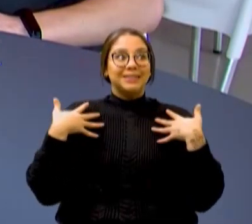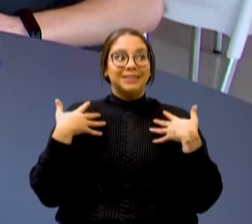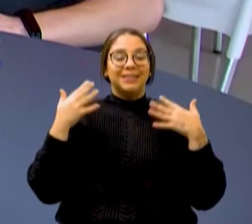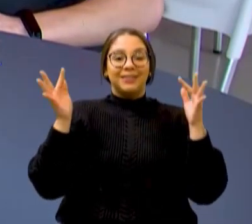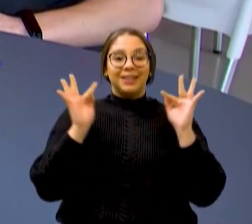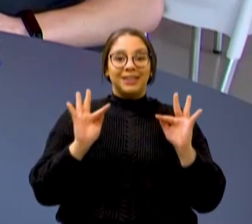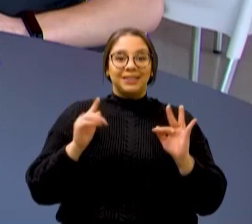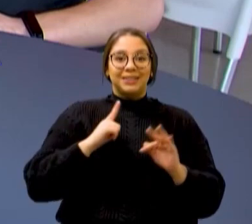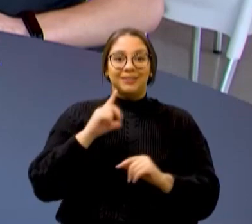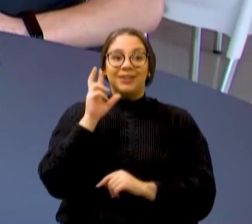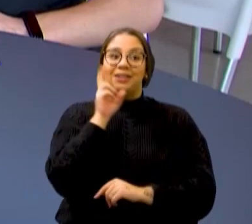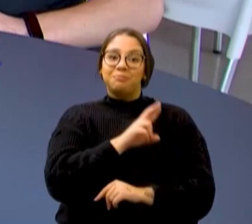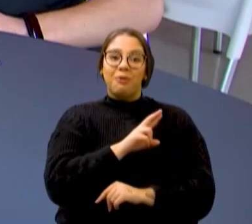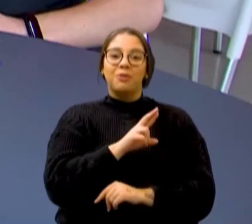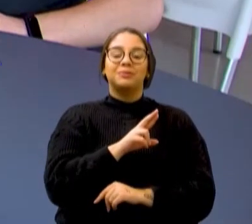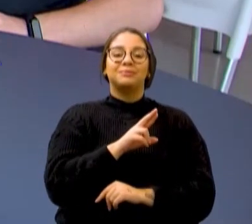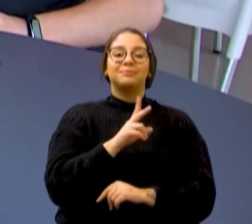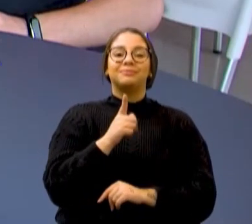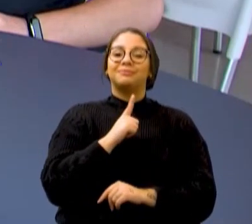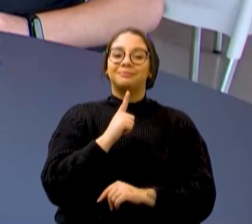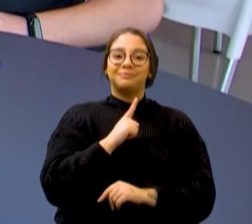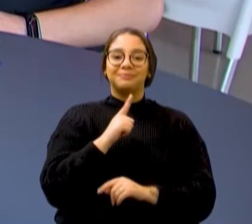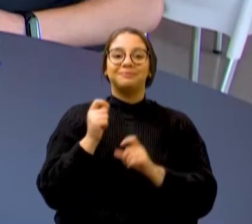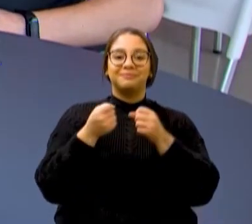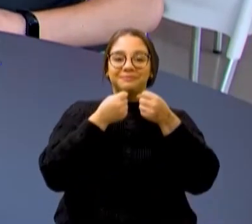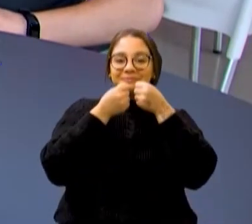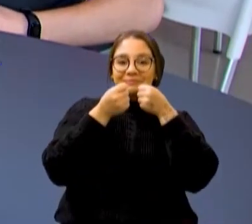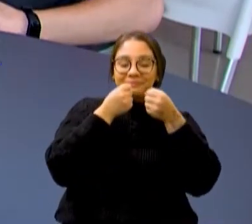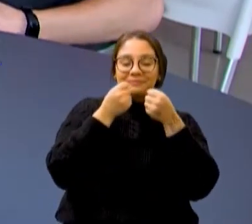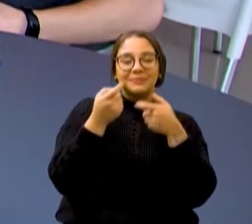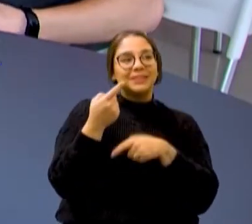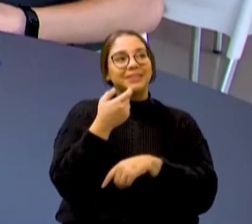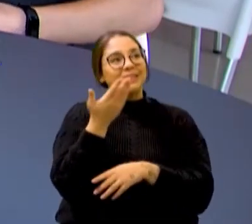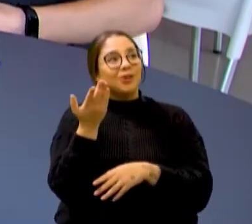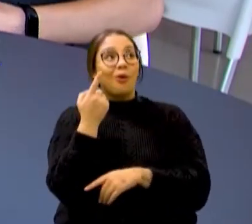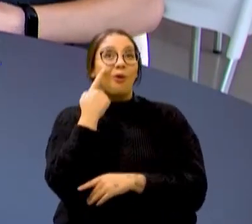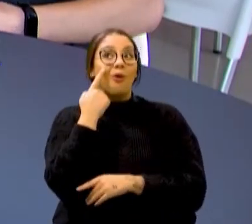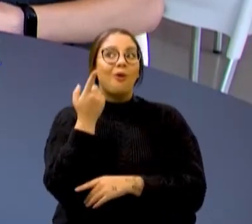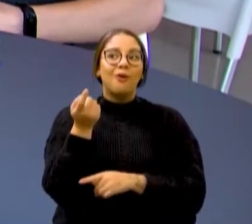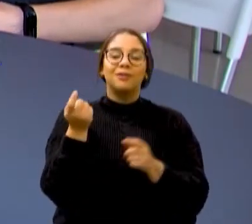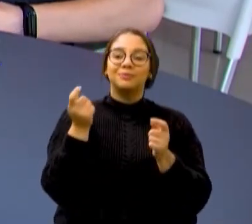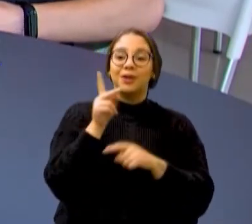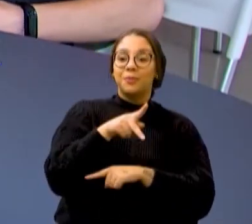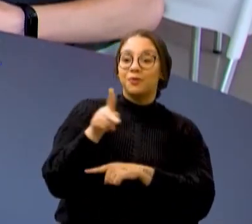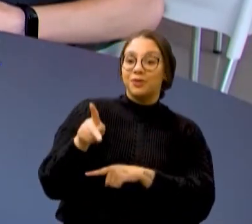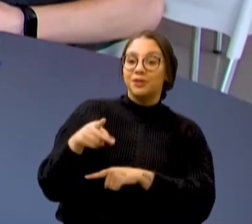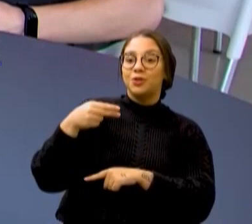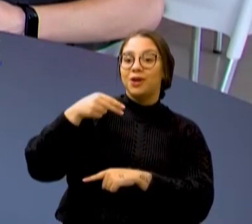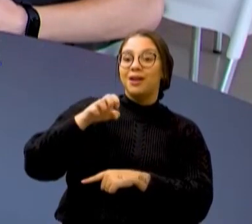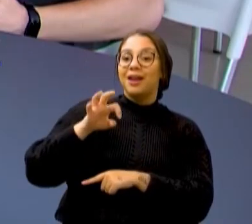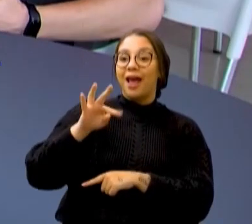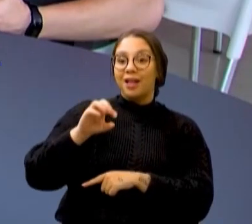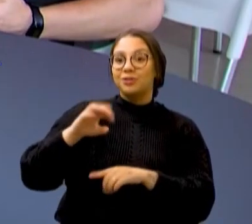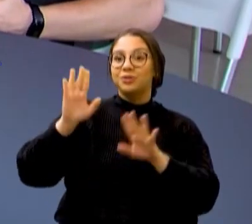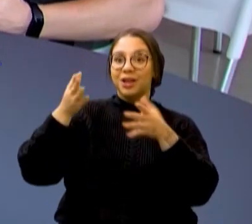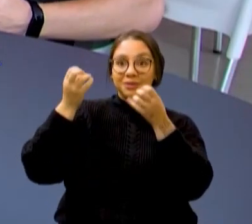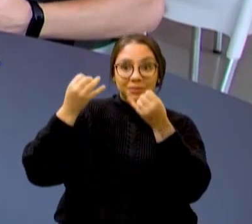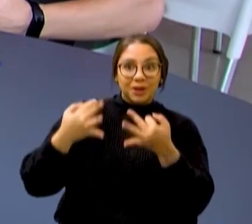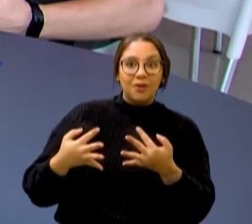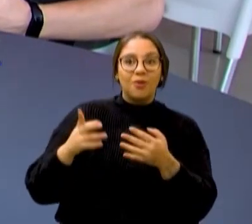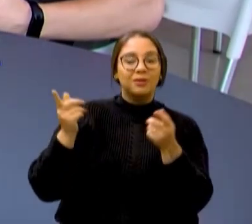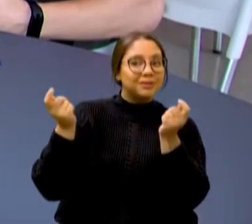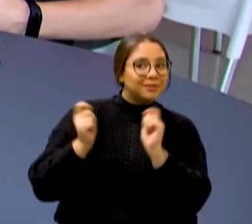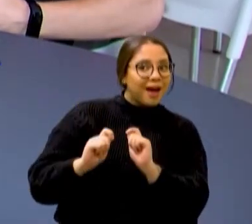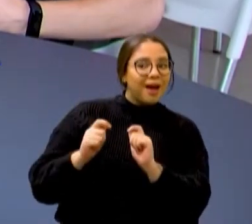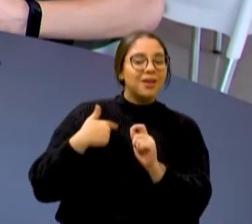mais animado após as suas respostas, né, ao longo aí dessa entrevista. Puxa vida, olha lá o professor Neto